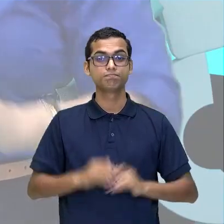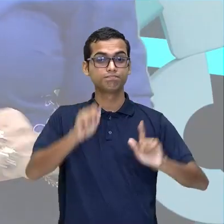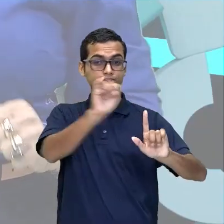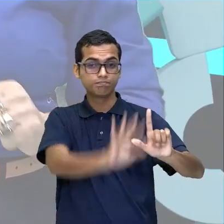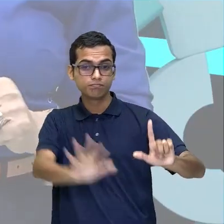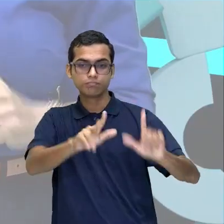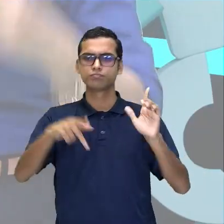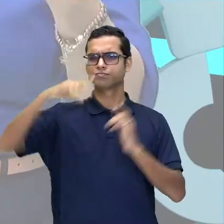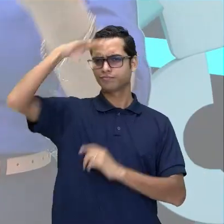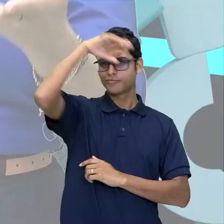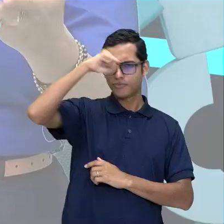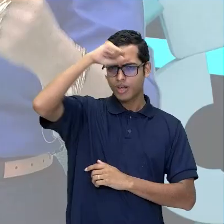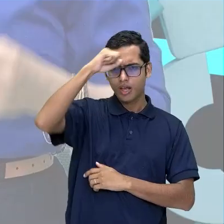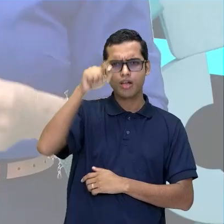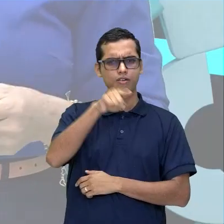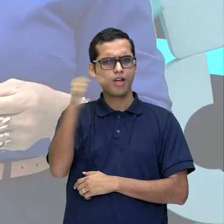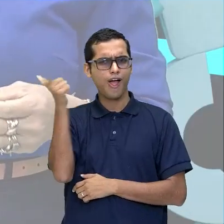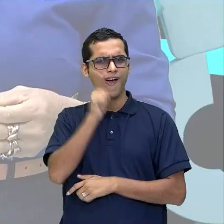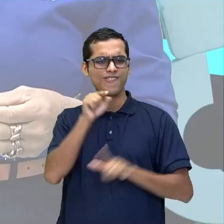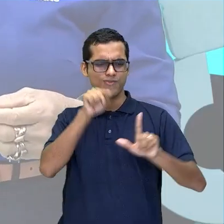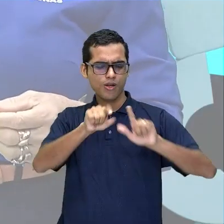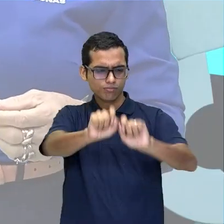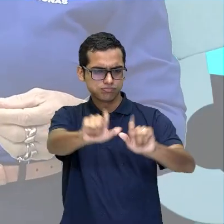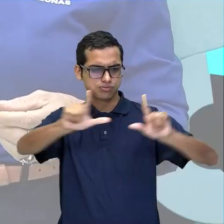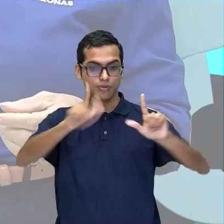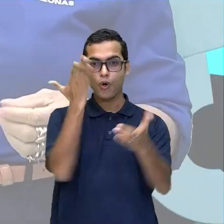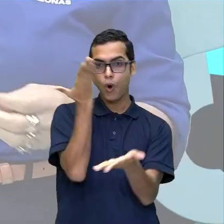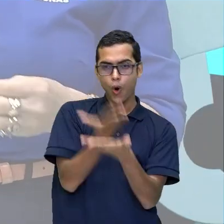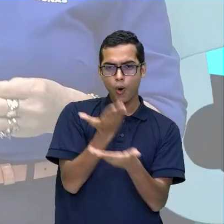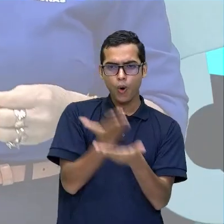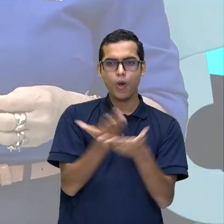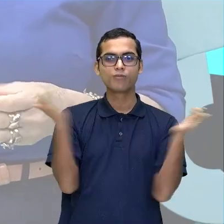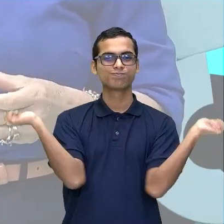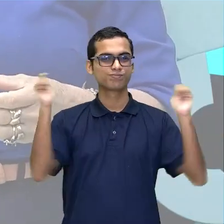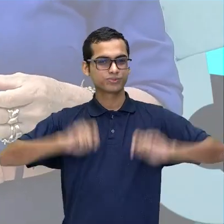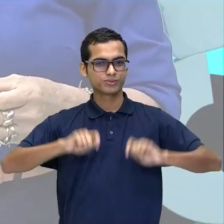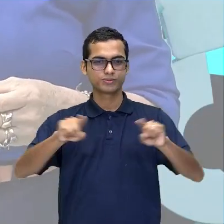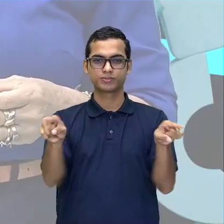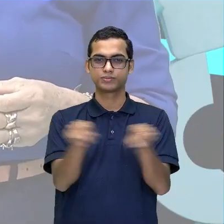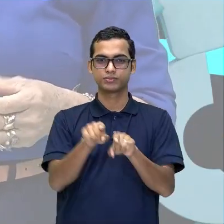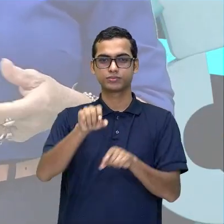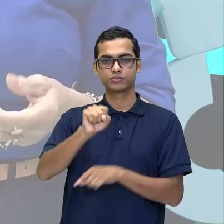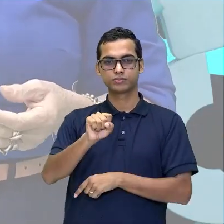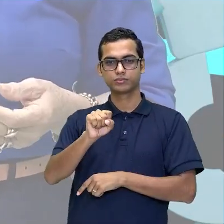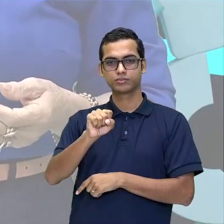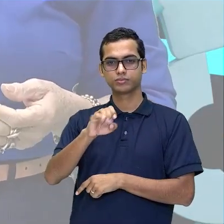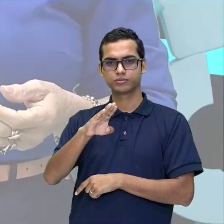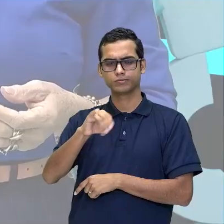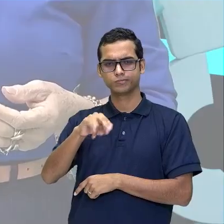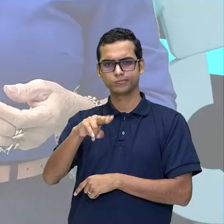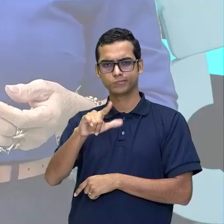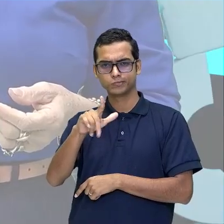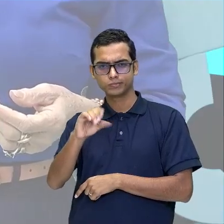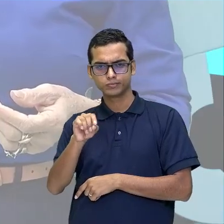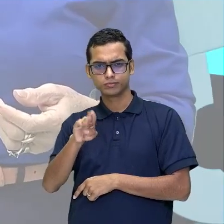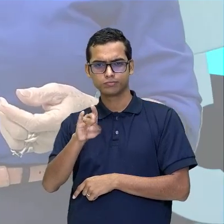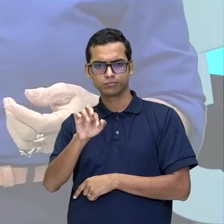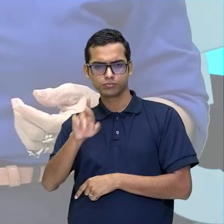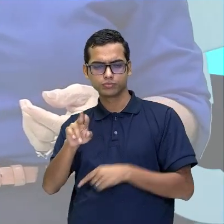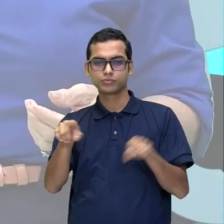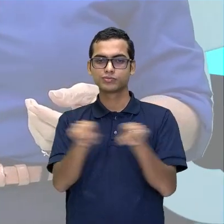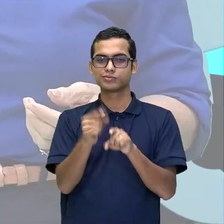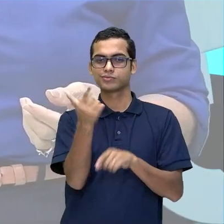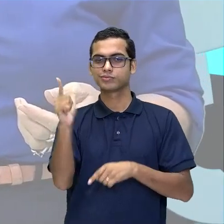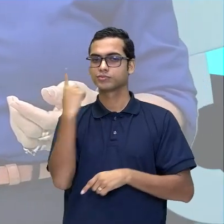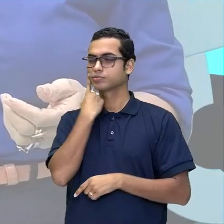você pode acessar, pode estudar lá, esse Elo, BR, ou Moodle, a plataforma Moodle, e aqui